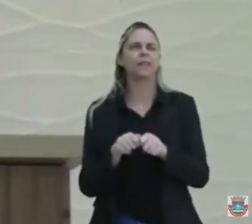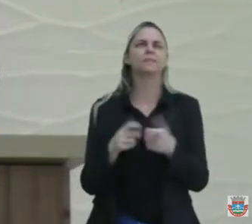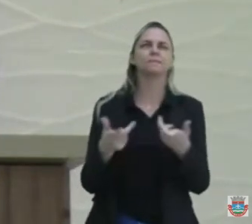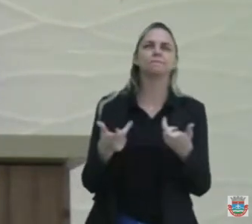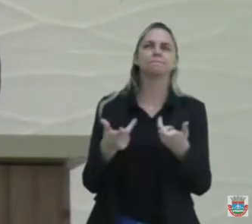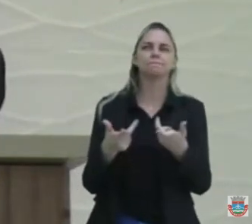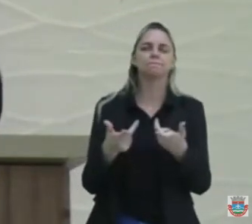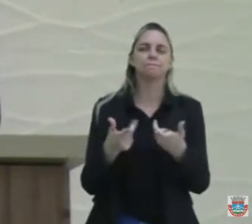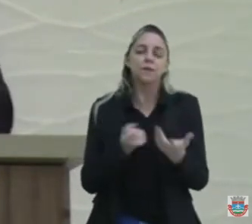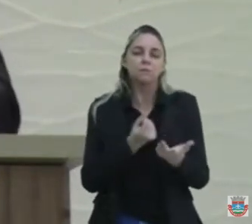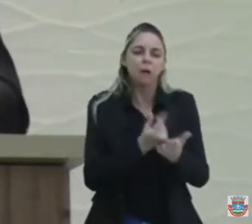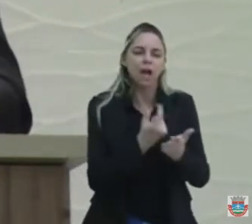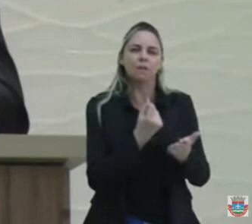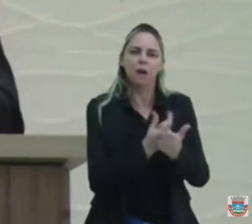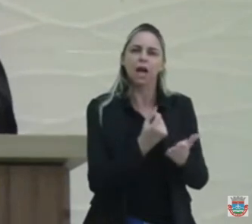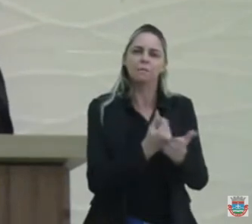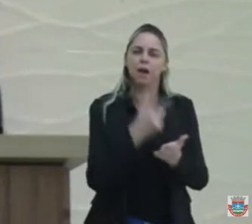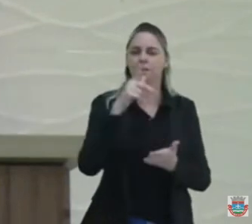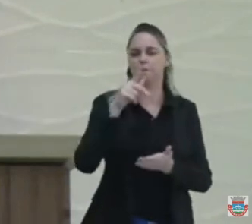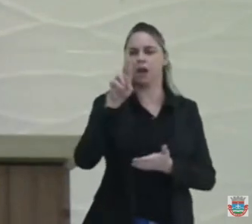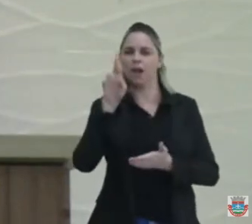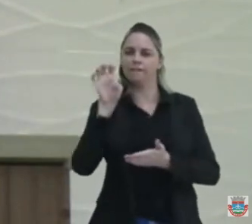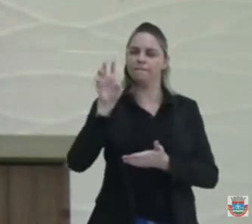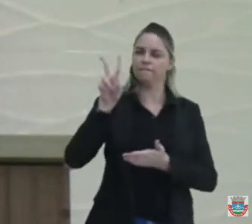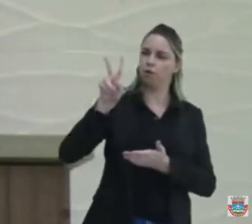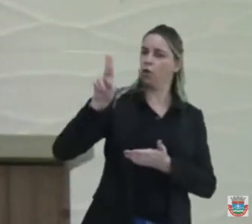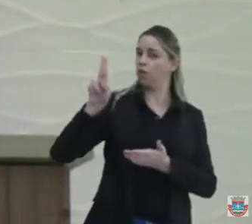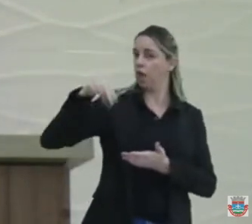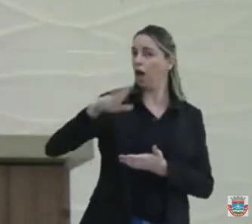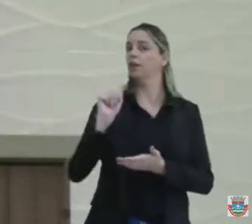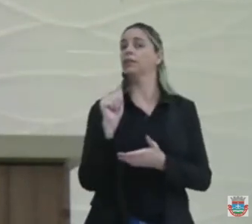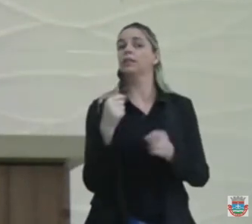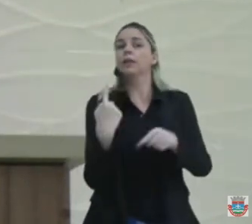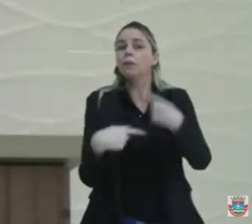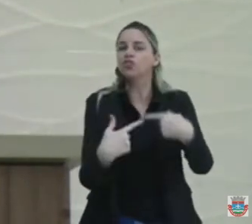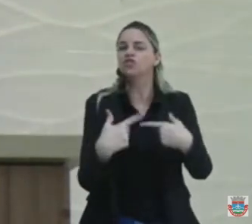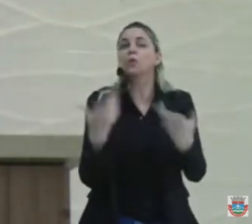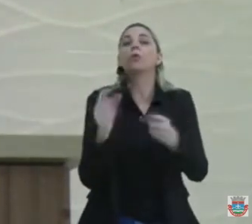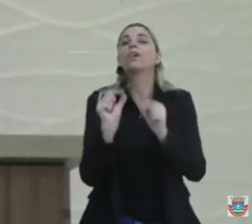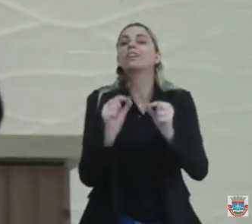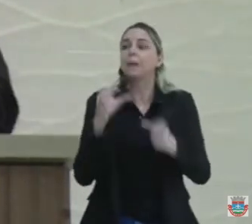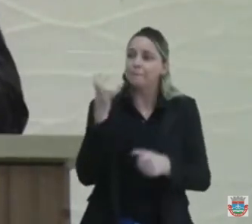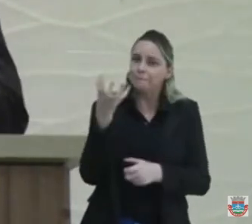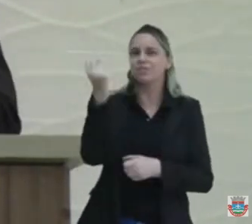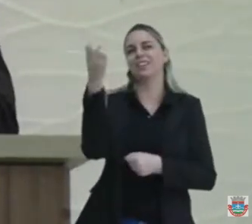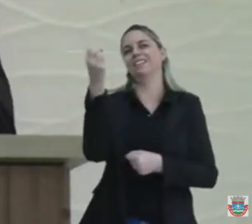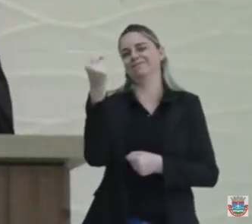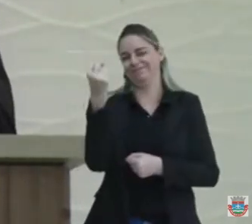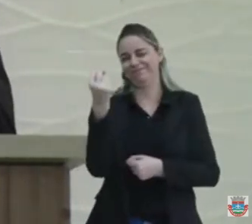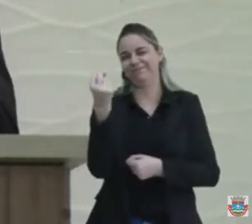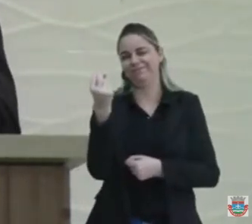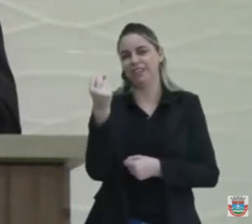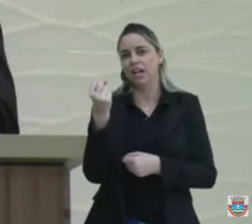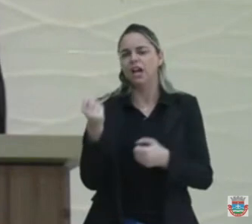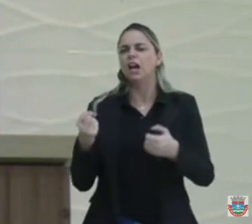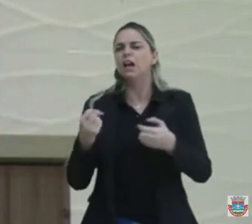a sua contribuição para o Prevuna vão estar se aposentando. Agora, senhor